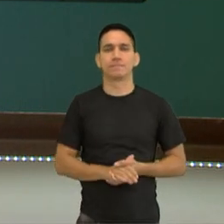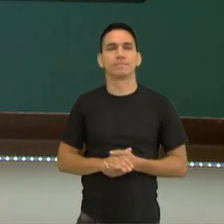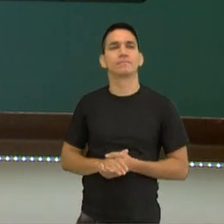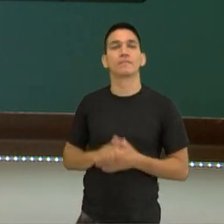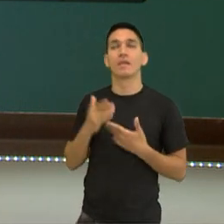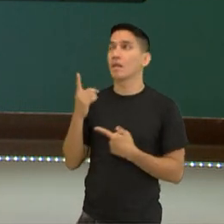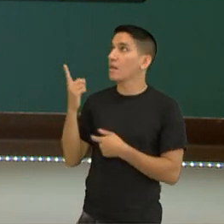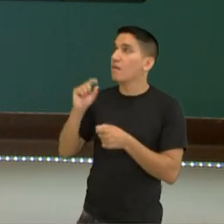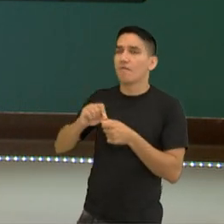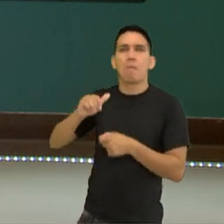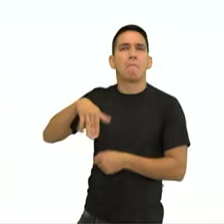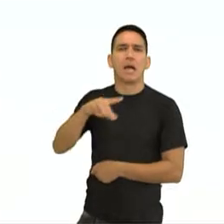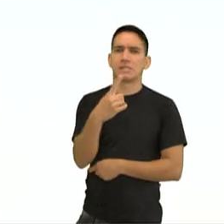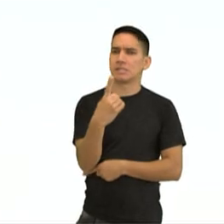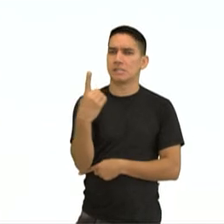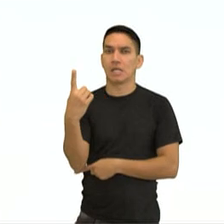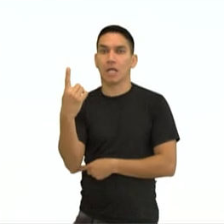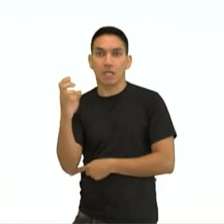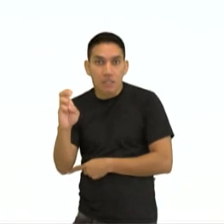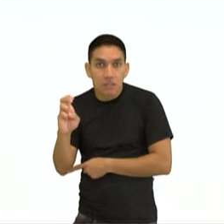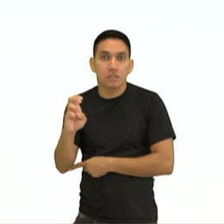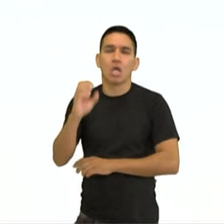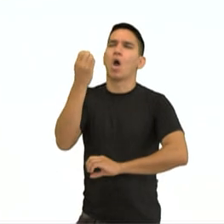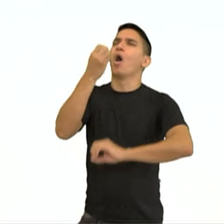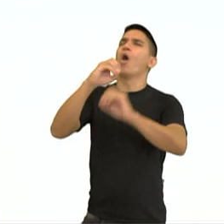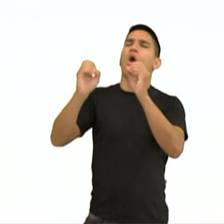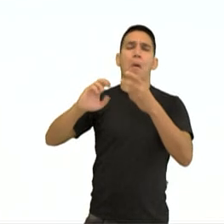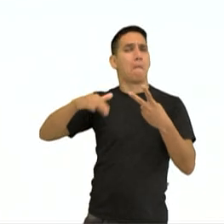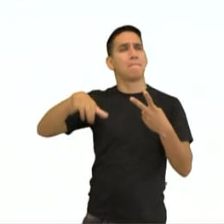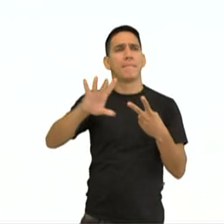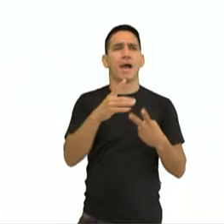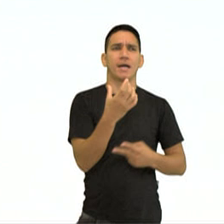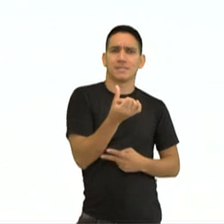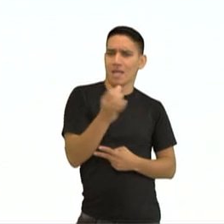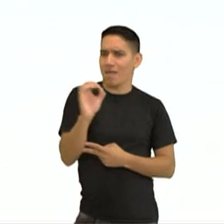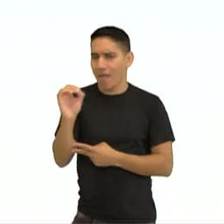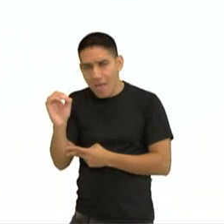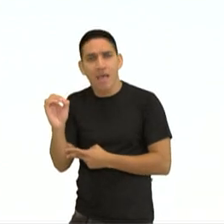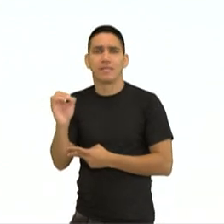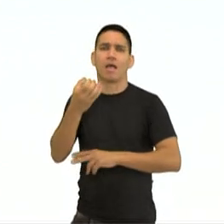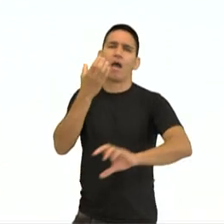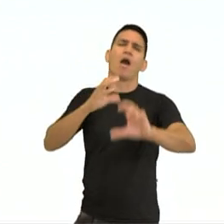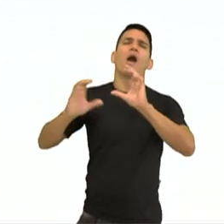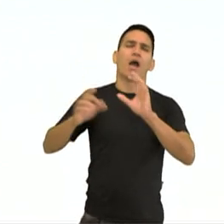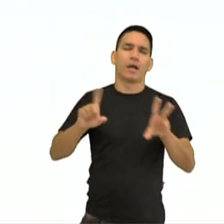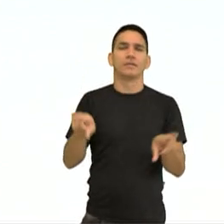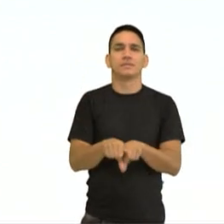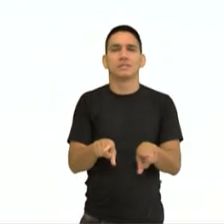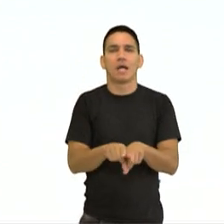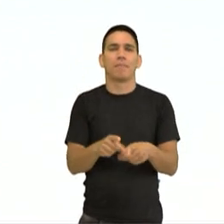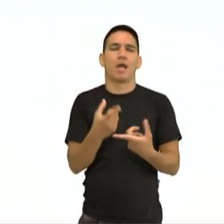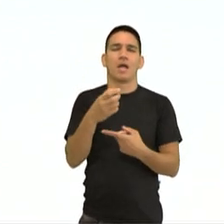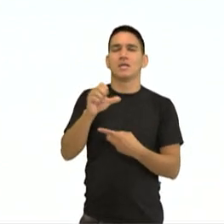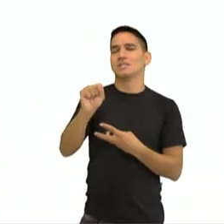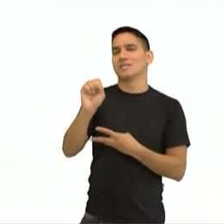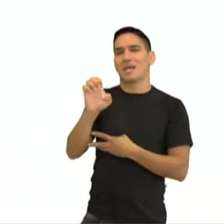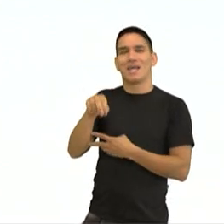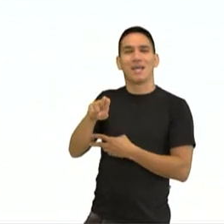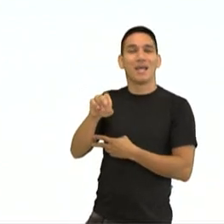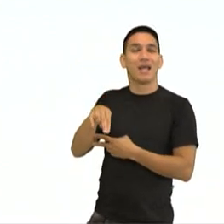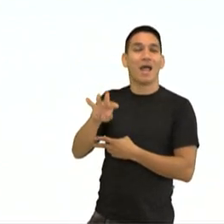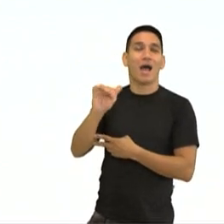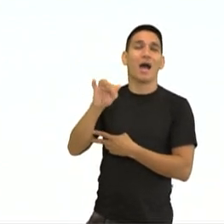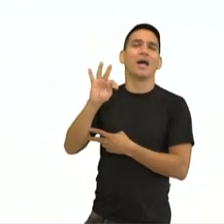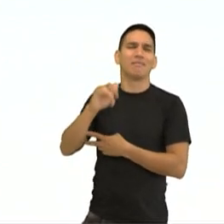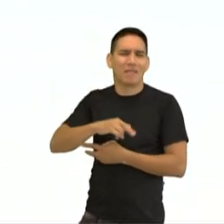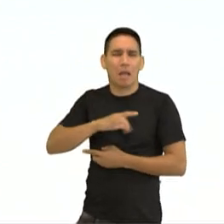ele fez mais de 115 óperas, mais de 600 cantatas, as serenatas, os oratórios, as